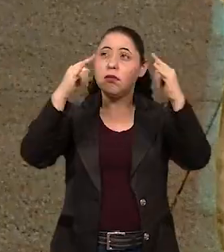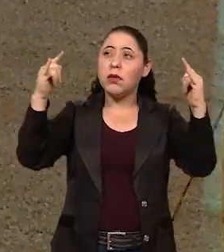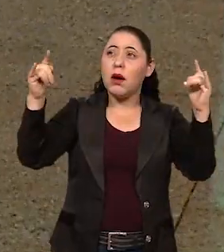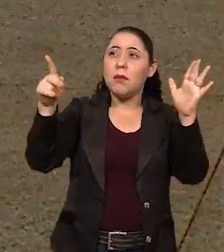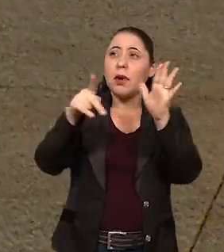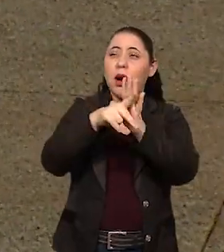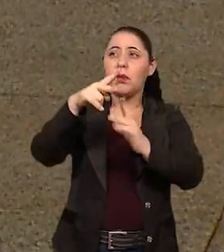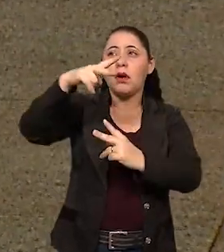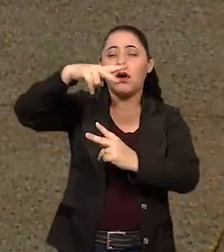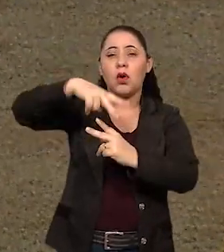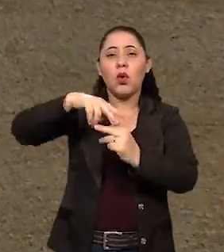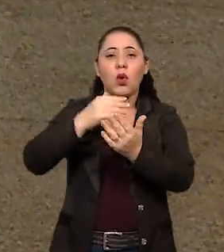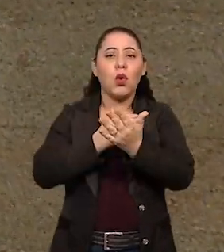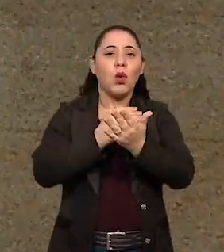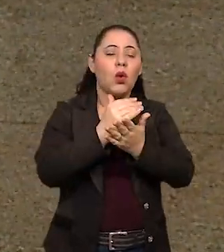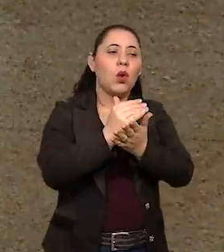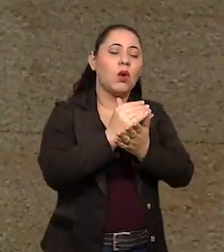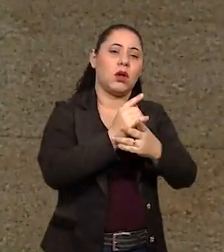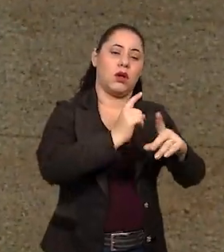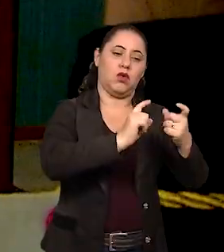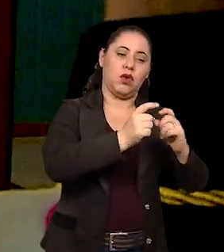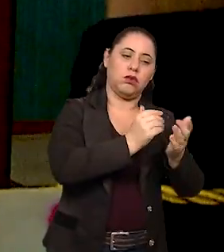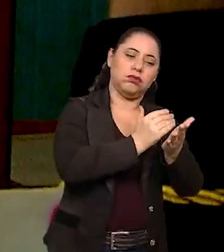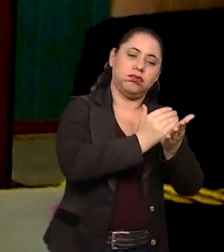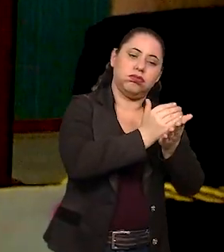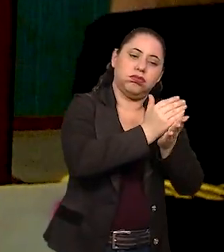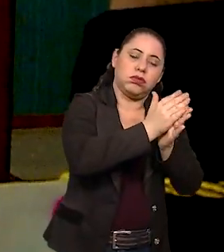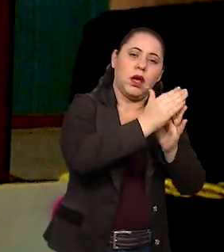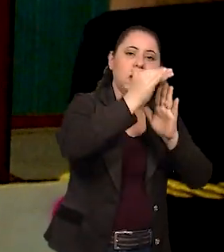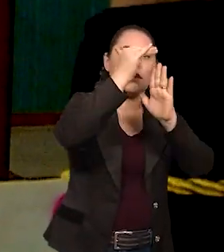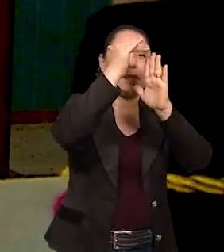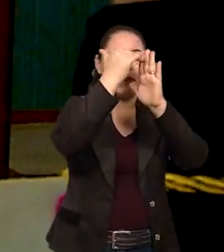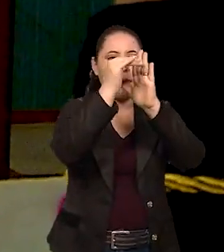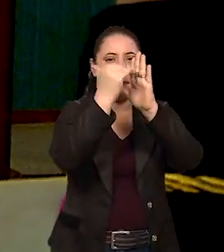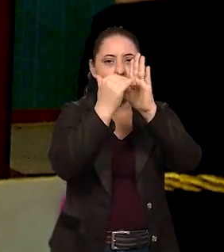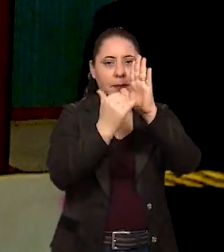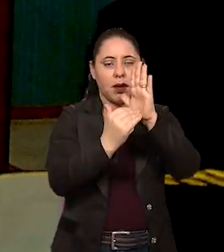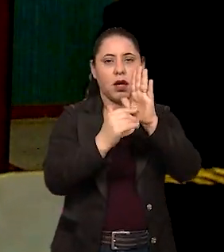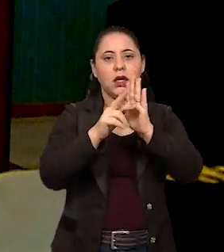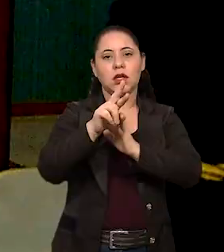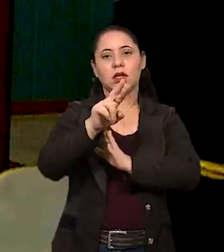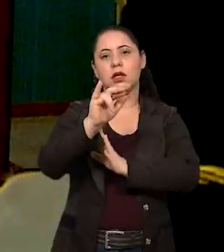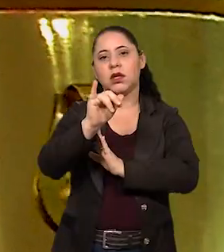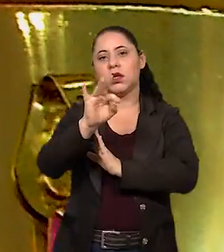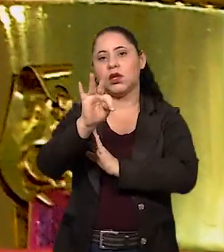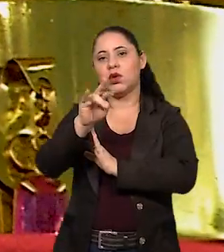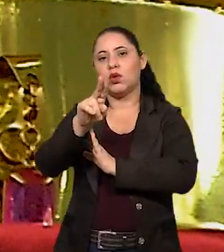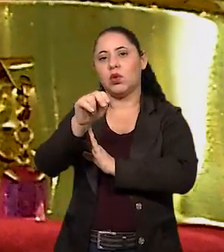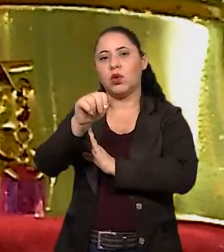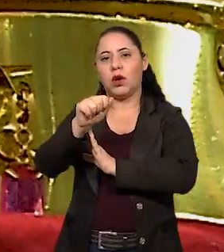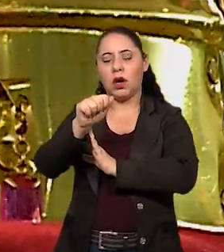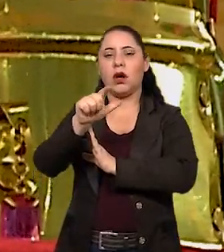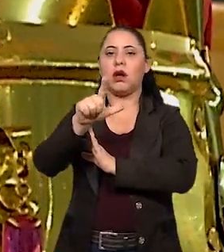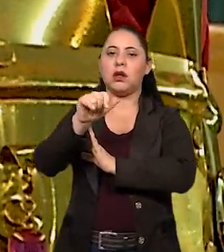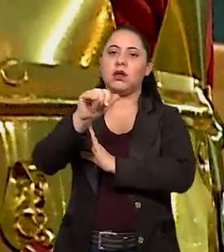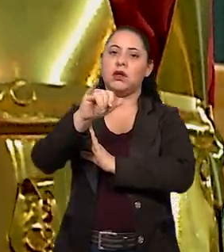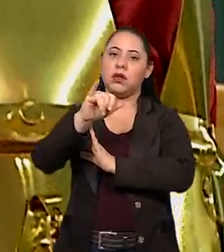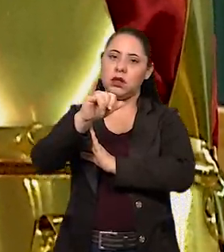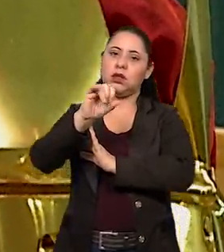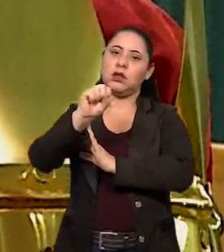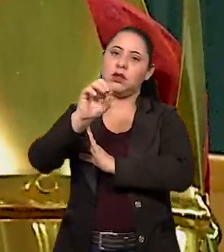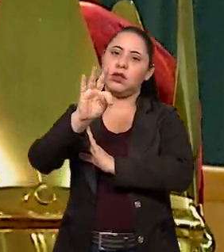toda a nossa liturgia, como começa, como termina uma reunião, e essa liturgia aqui dentro a gente chama de ritualística. Então, através disso, a gente